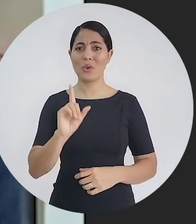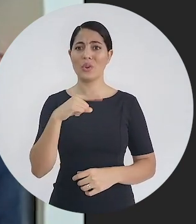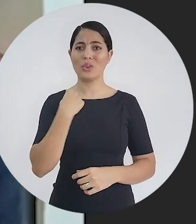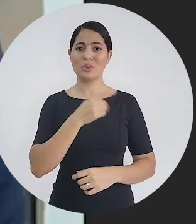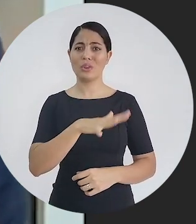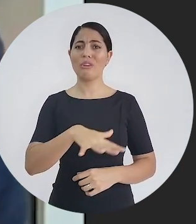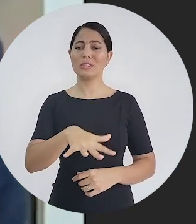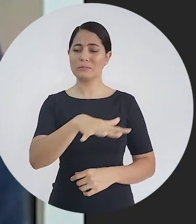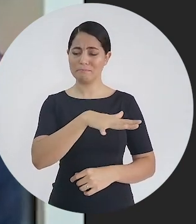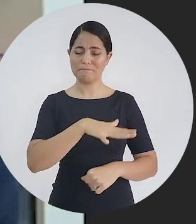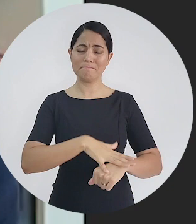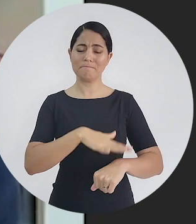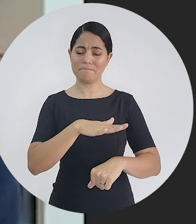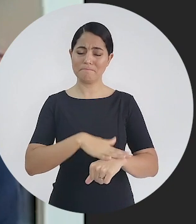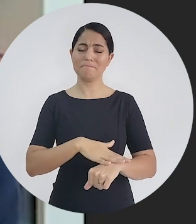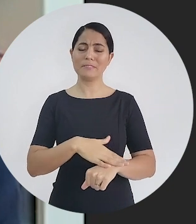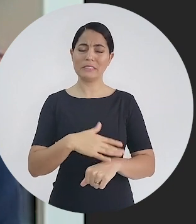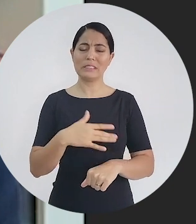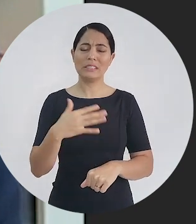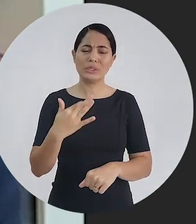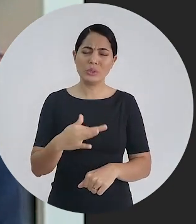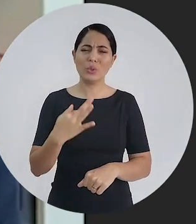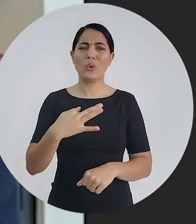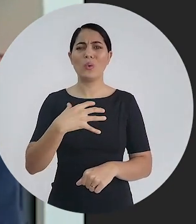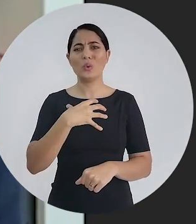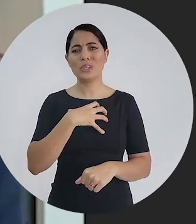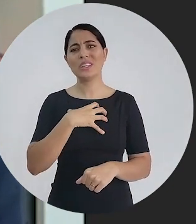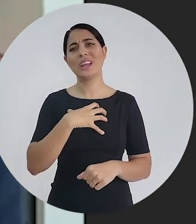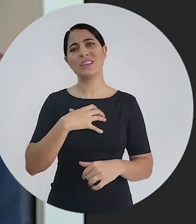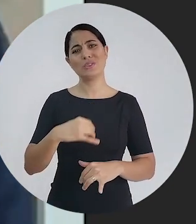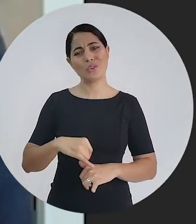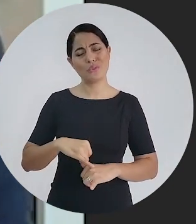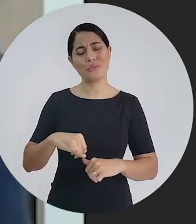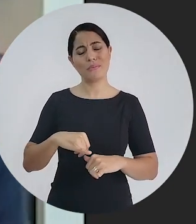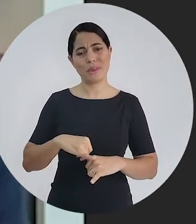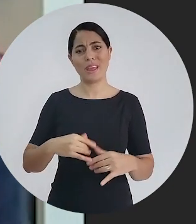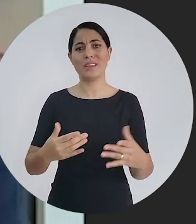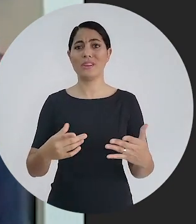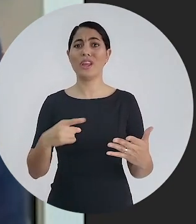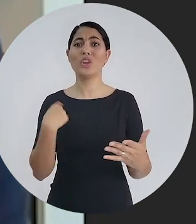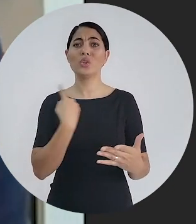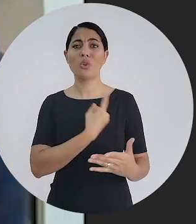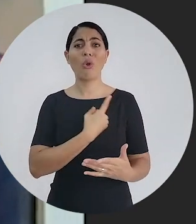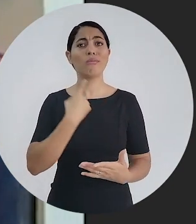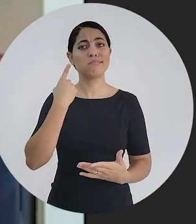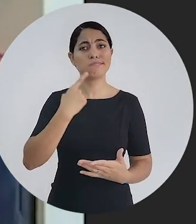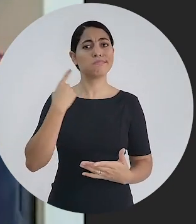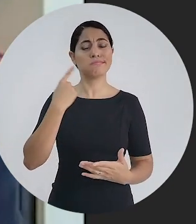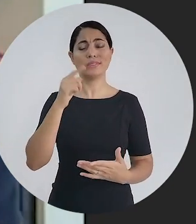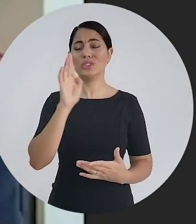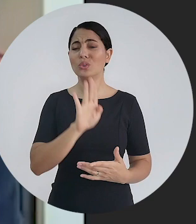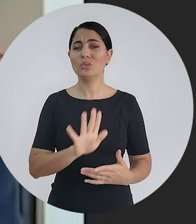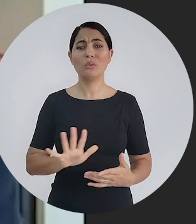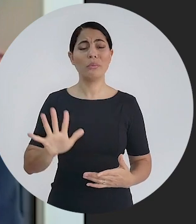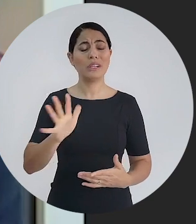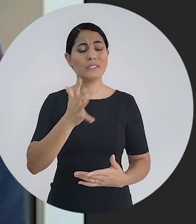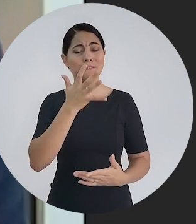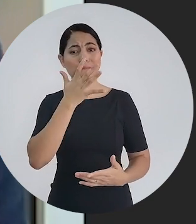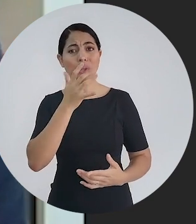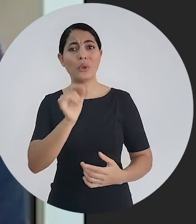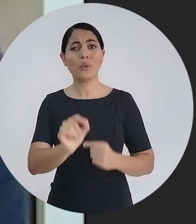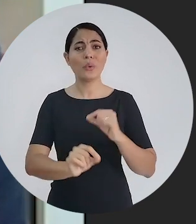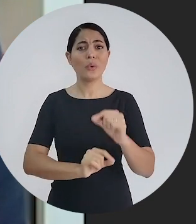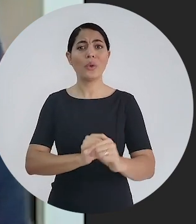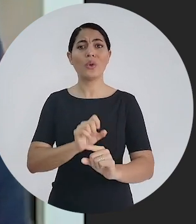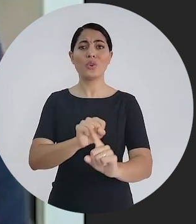nós, de sofrimento para a advocacia brasileira, que, infelizmente, vê cada dia mais uma sociedade tomada